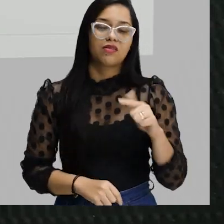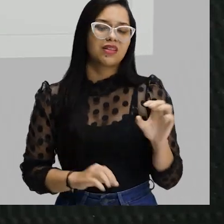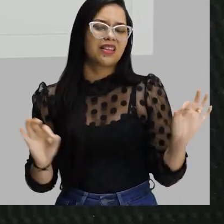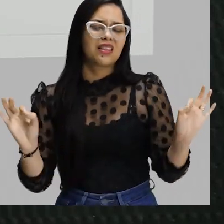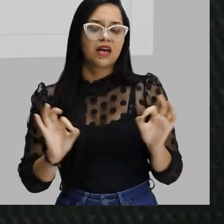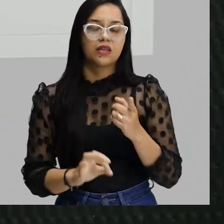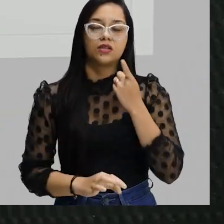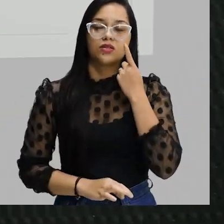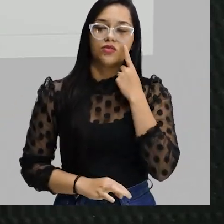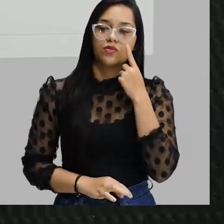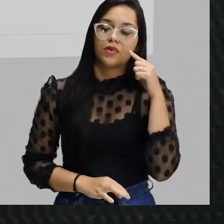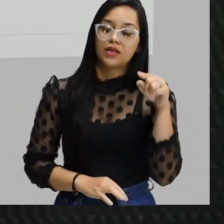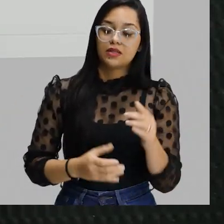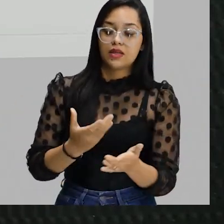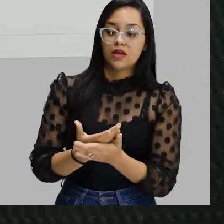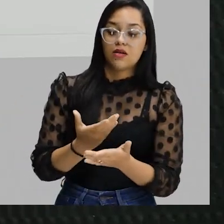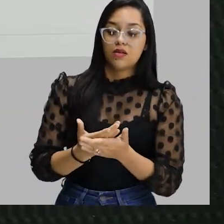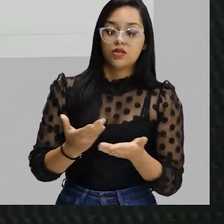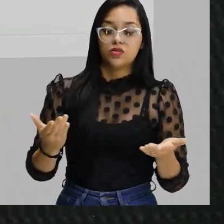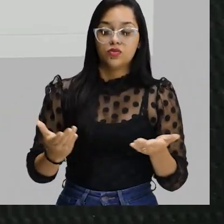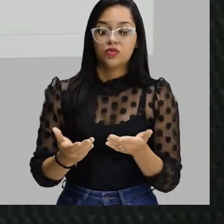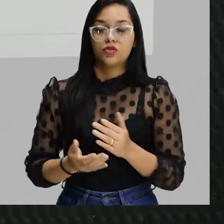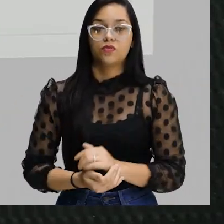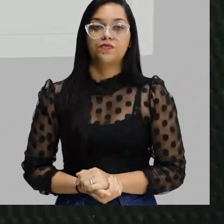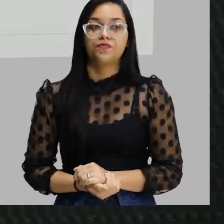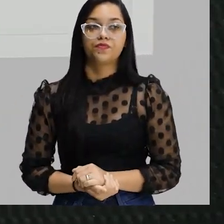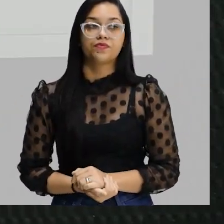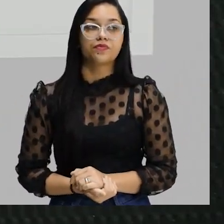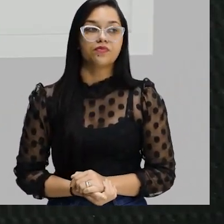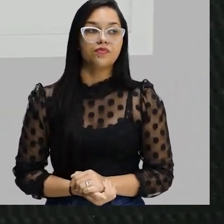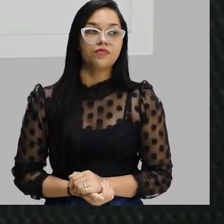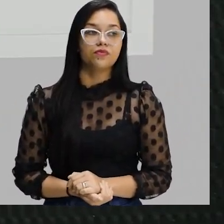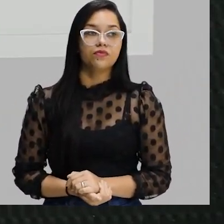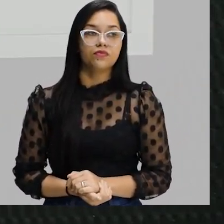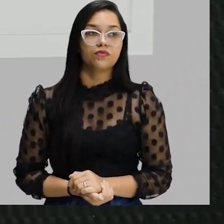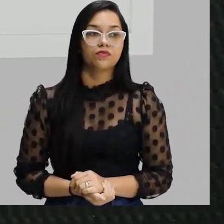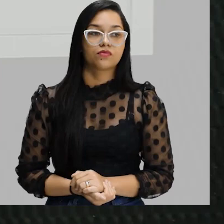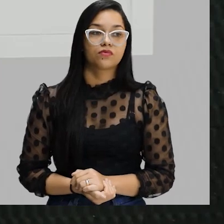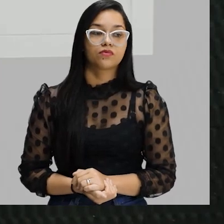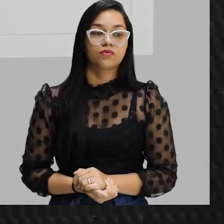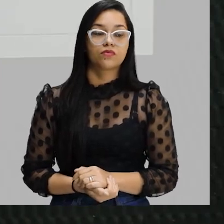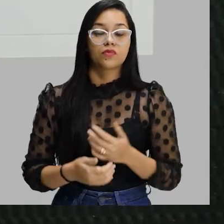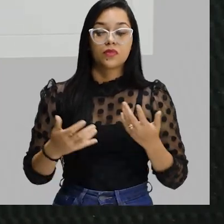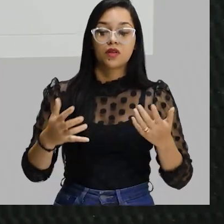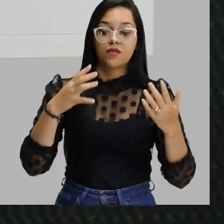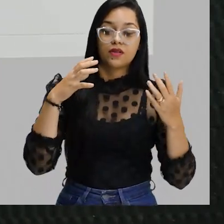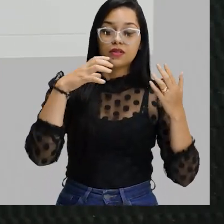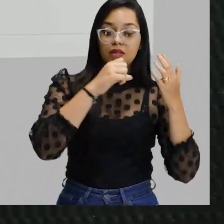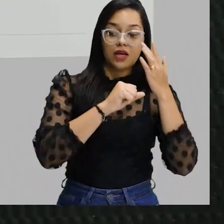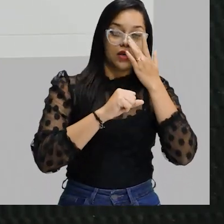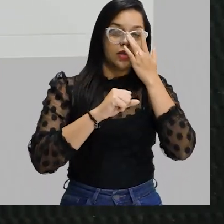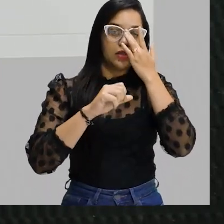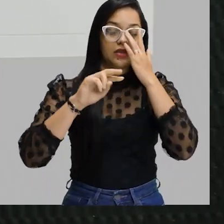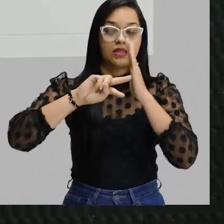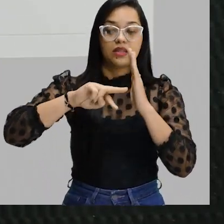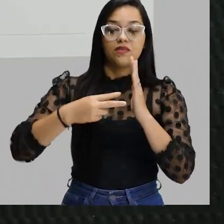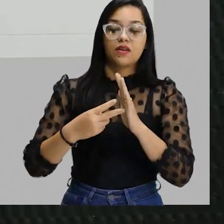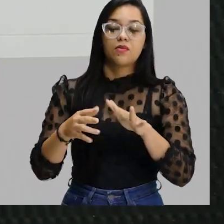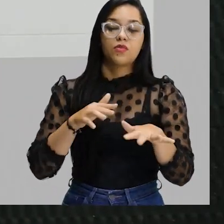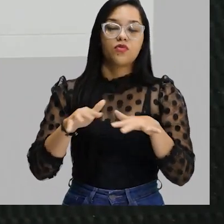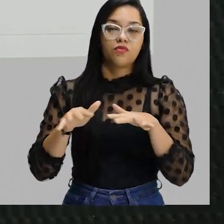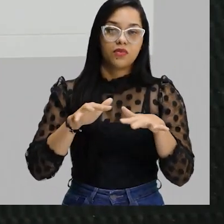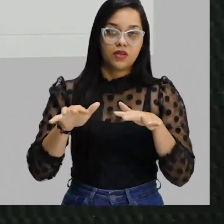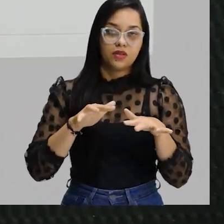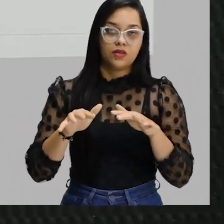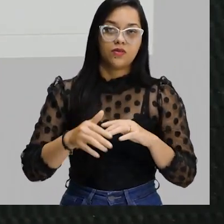de dúvidas para essa aula de hoje. Então vamos lá, Então, velocidade, quer dizer, movimento com velocidade